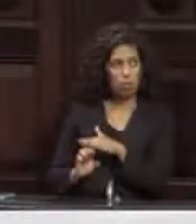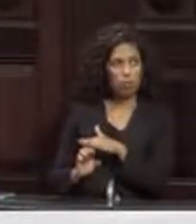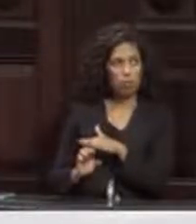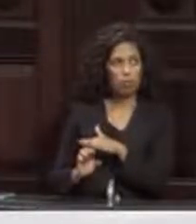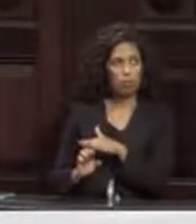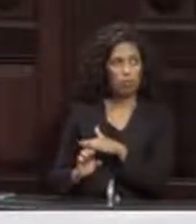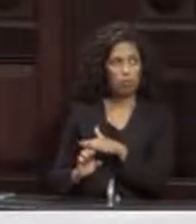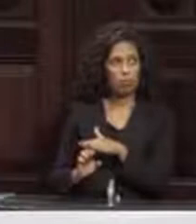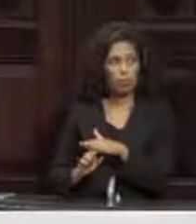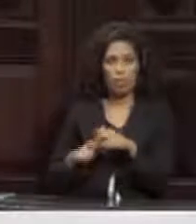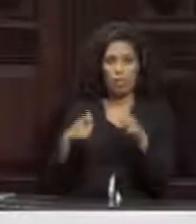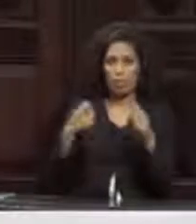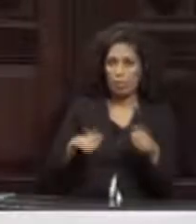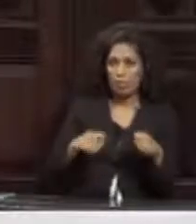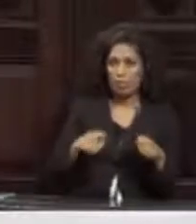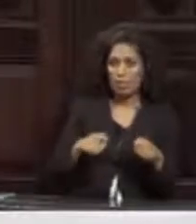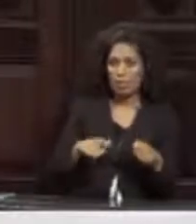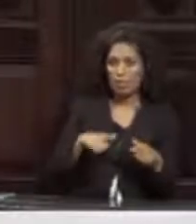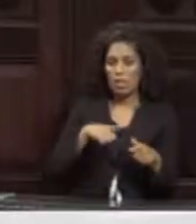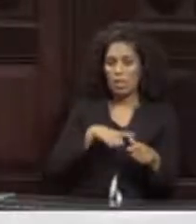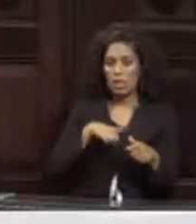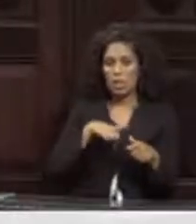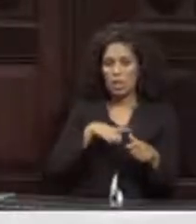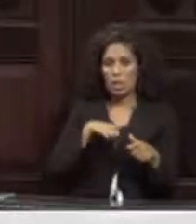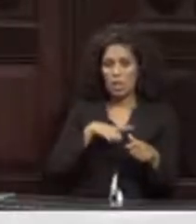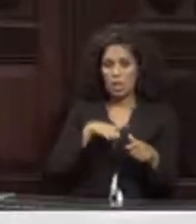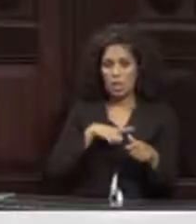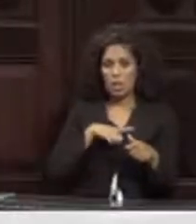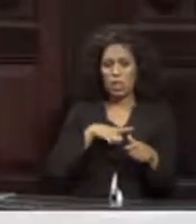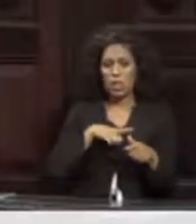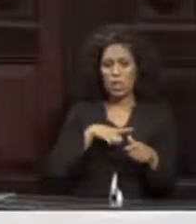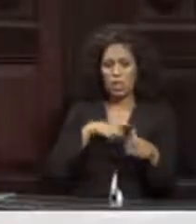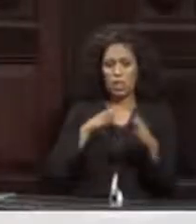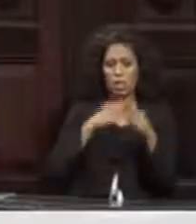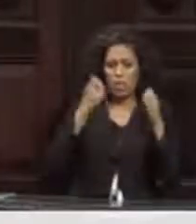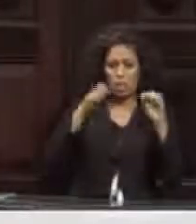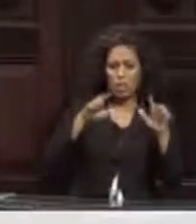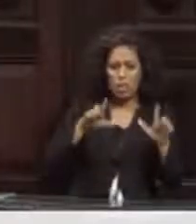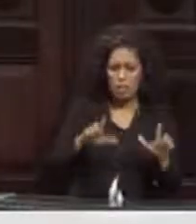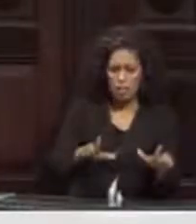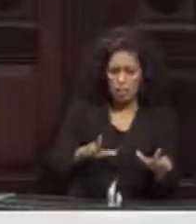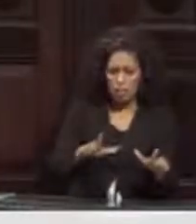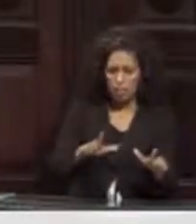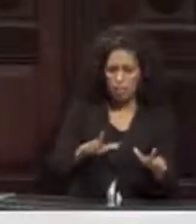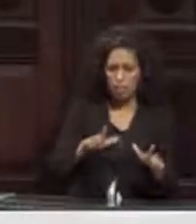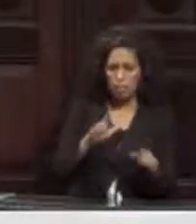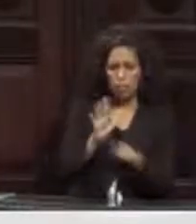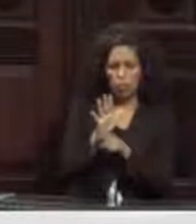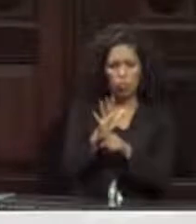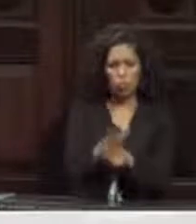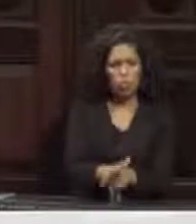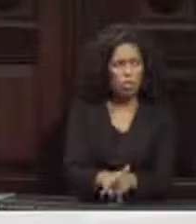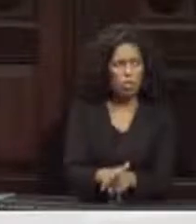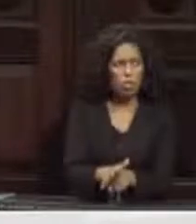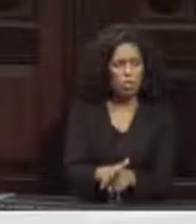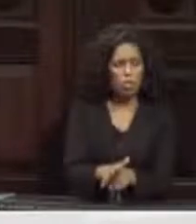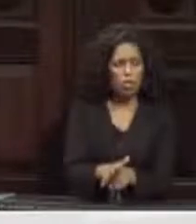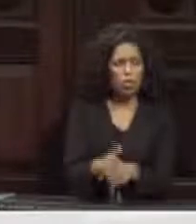ter anuência e autorização dessa casa, por que que estamos pedindo um empréstimo